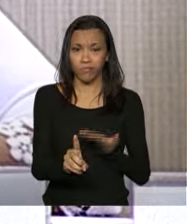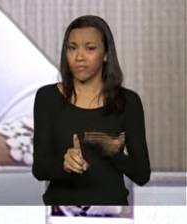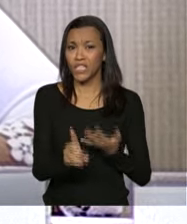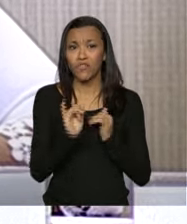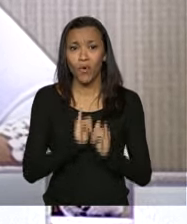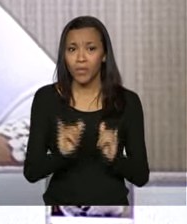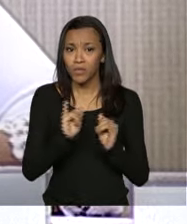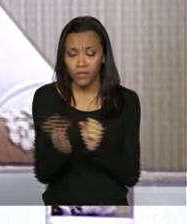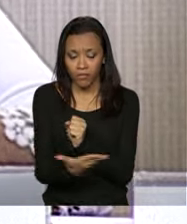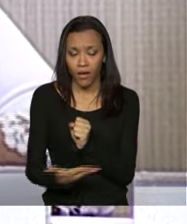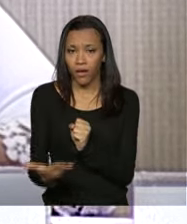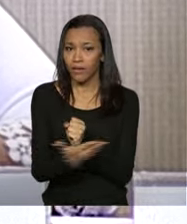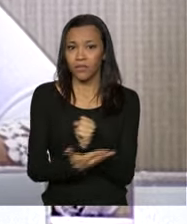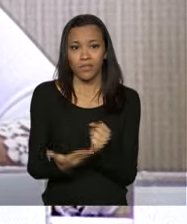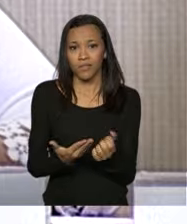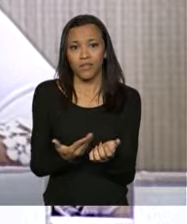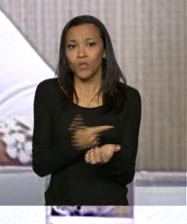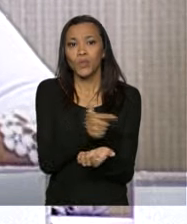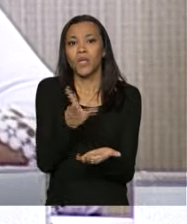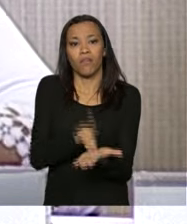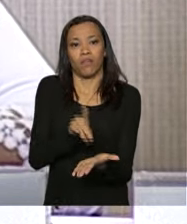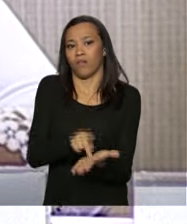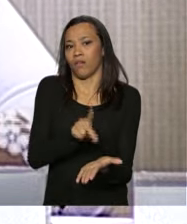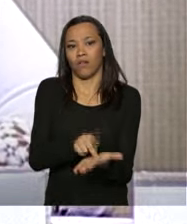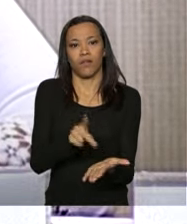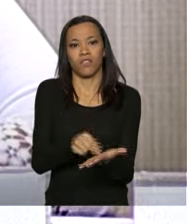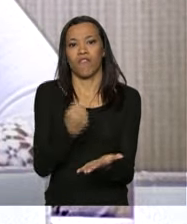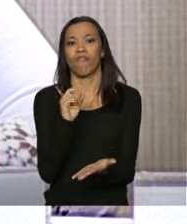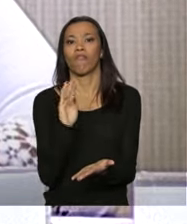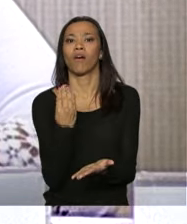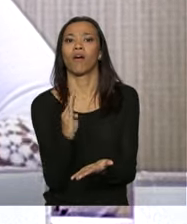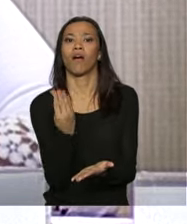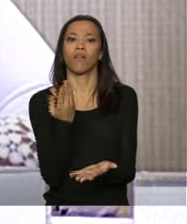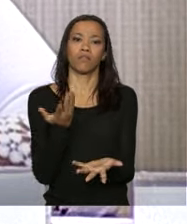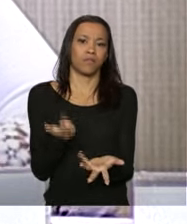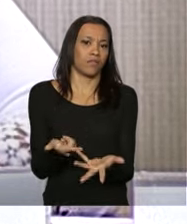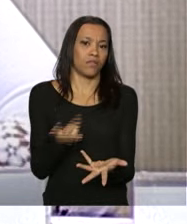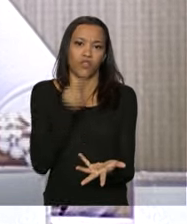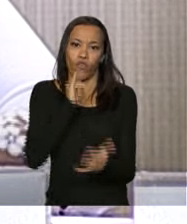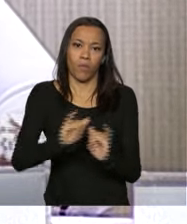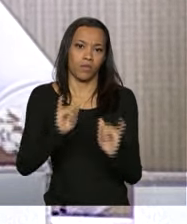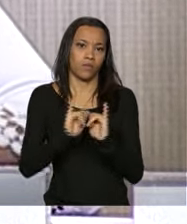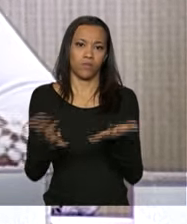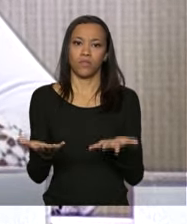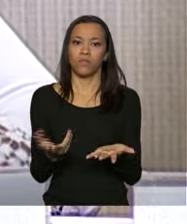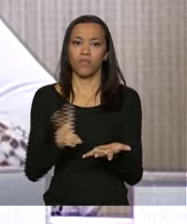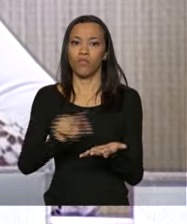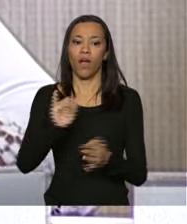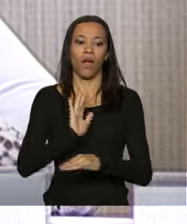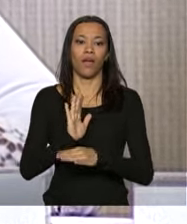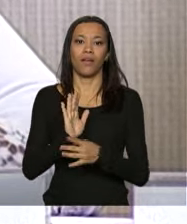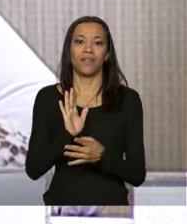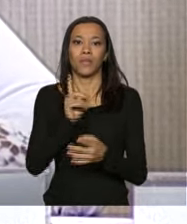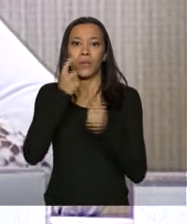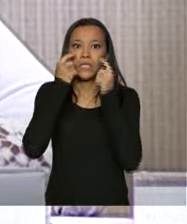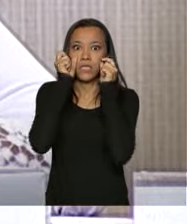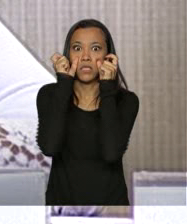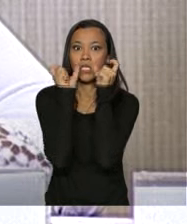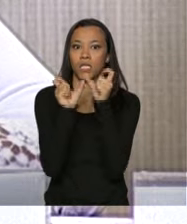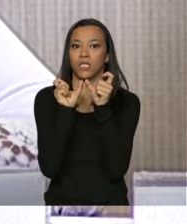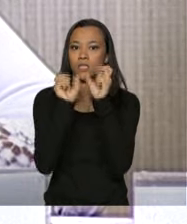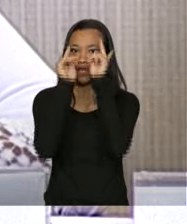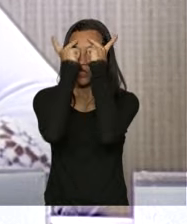em informações inverídicas, em informações falsas. e informações que vêm atender determinados